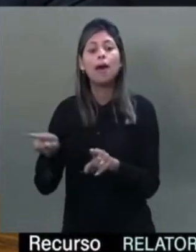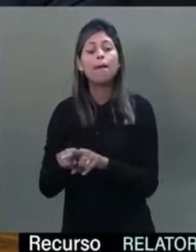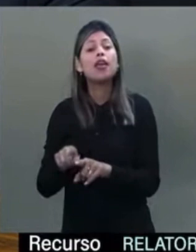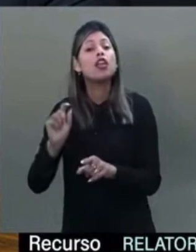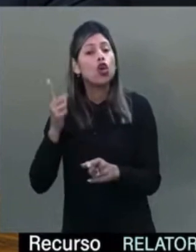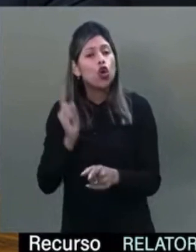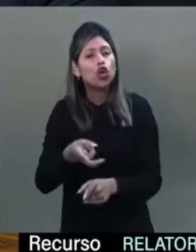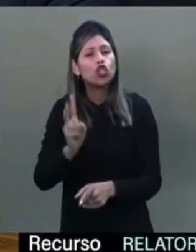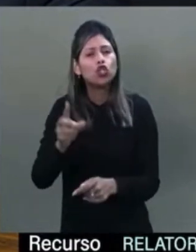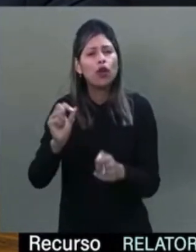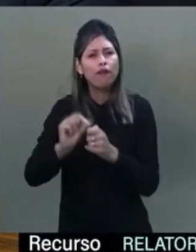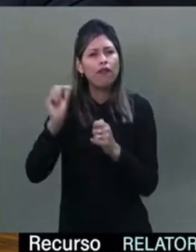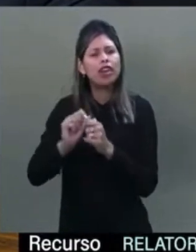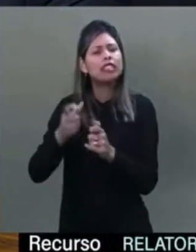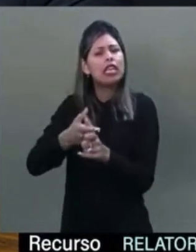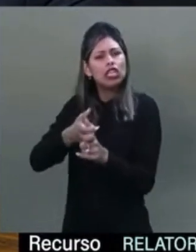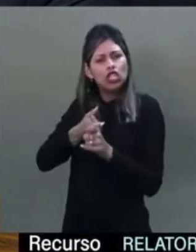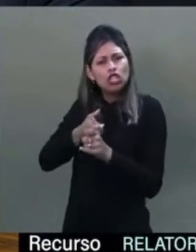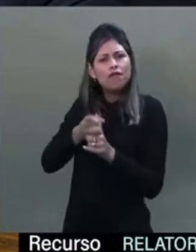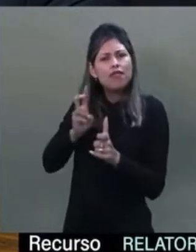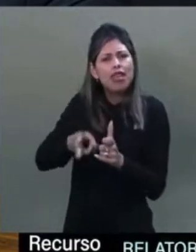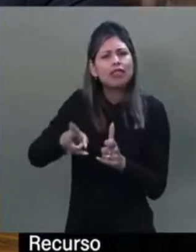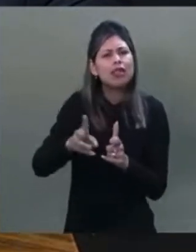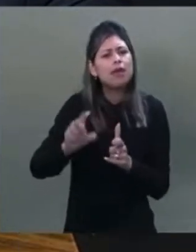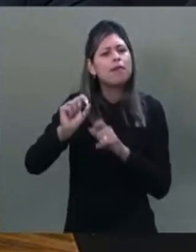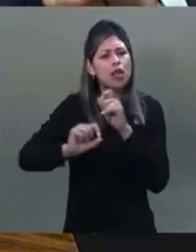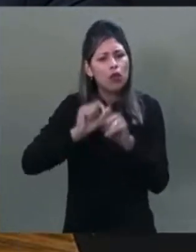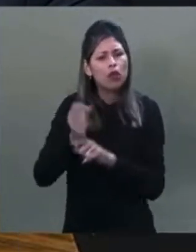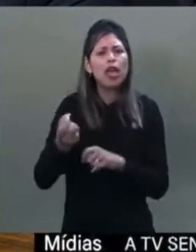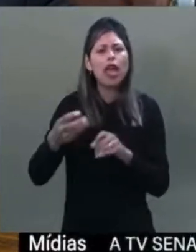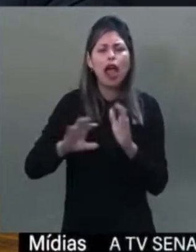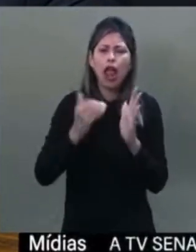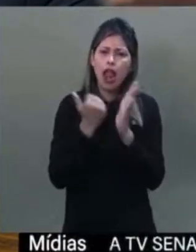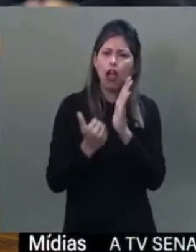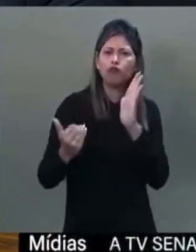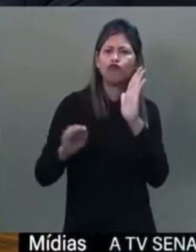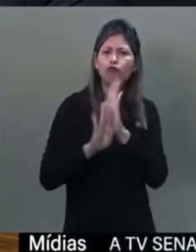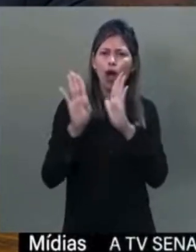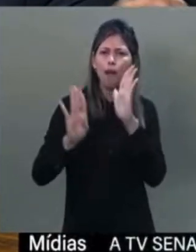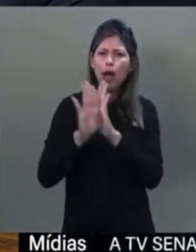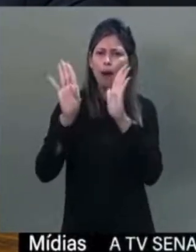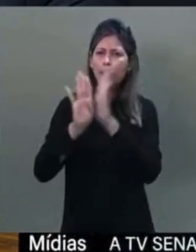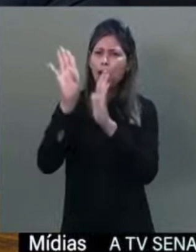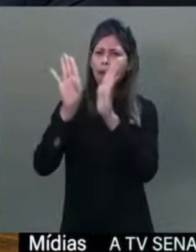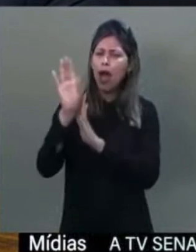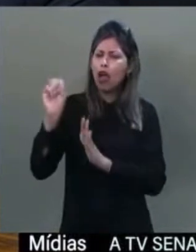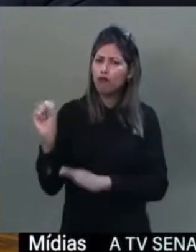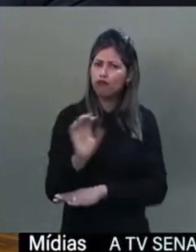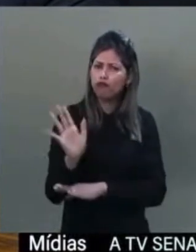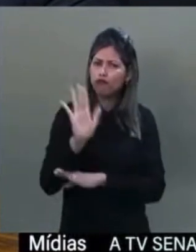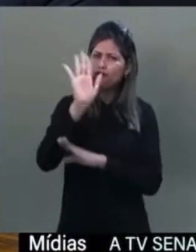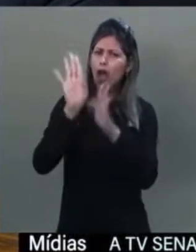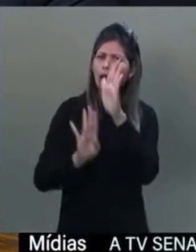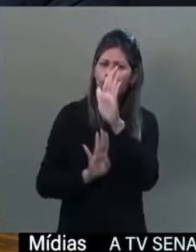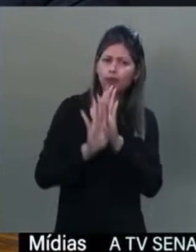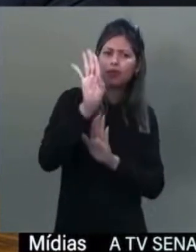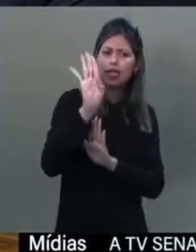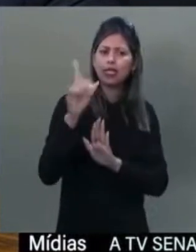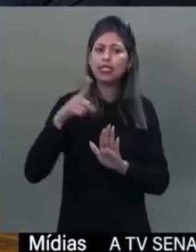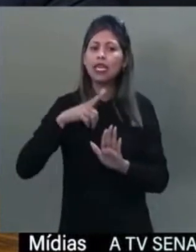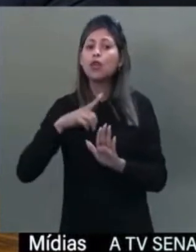prazo para fazer gestão monetária neste país, aumentando a dívida bruta brasileira para aumentar